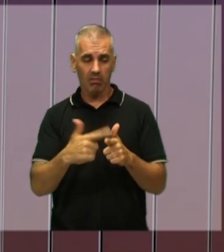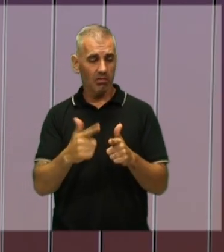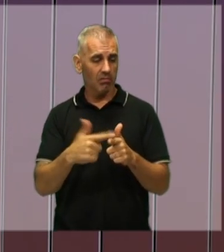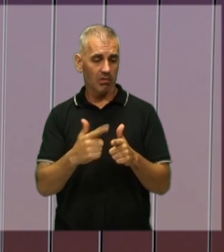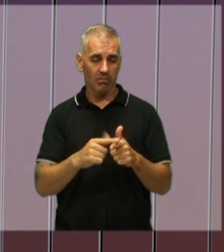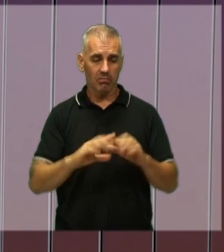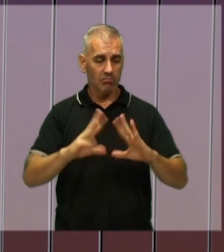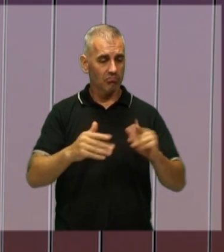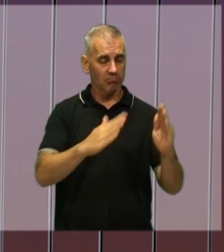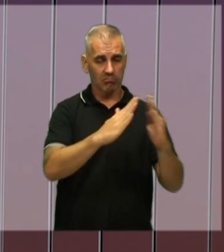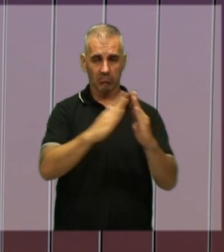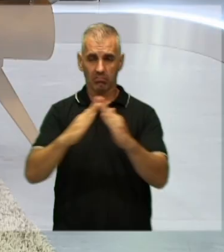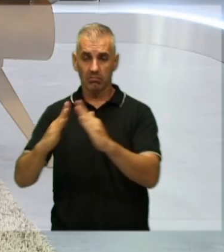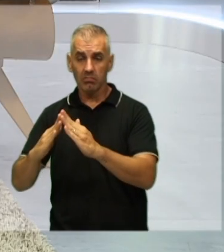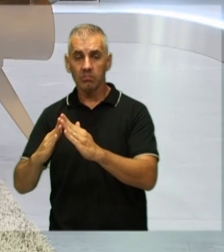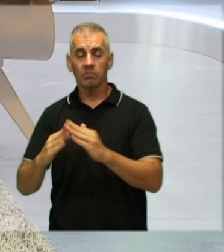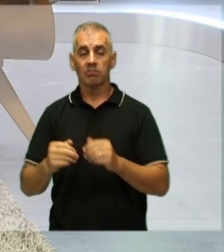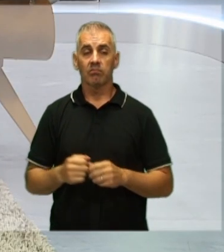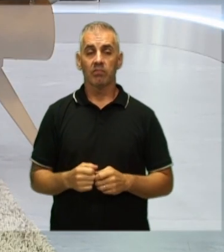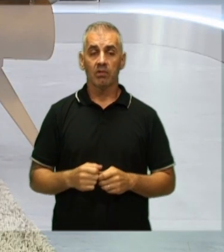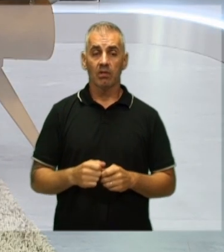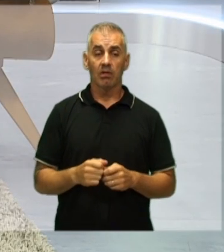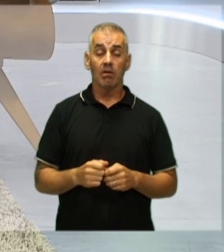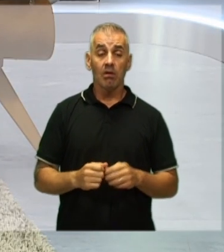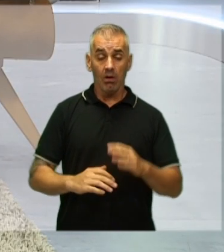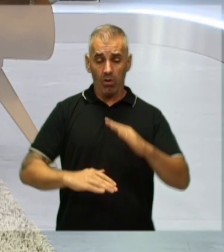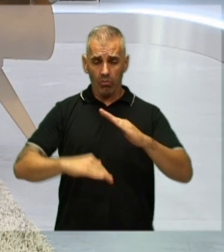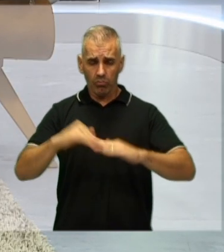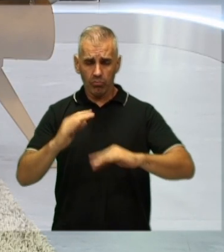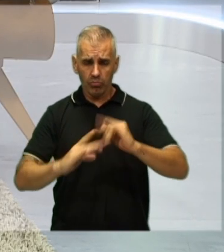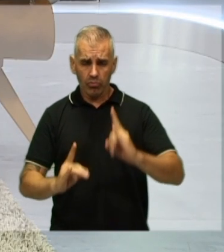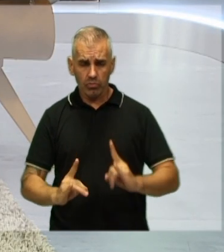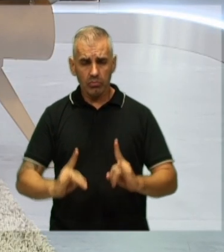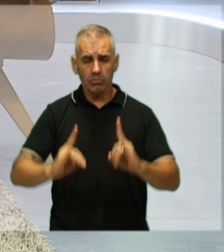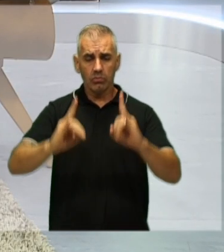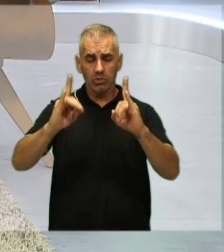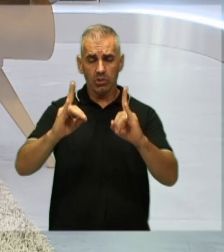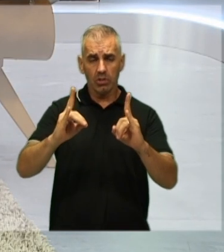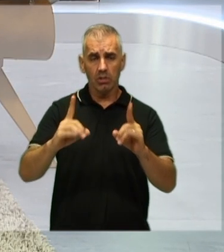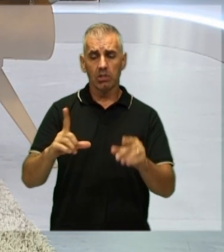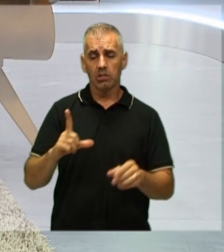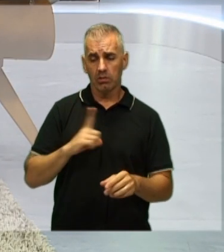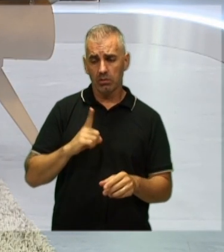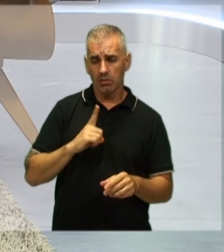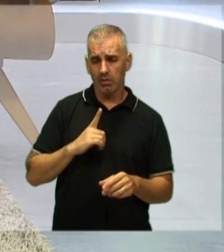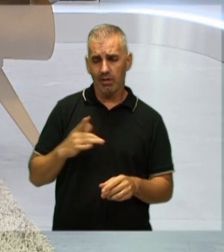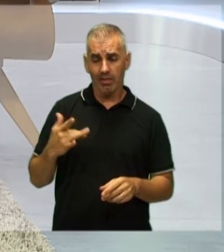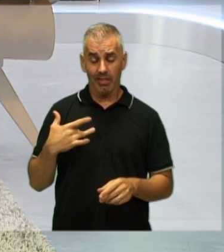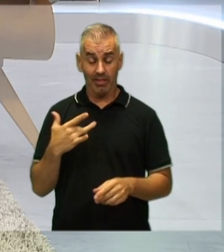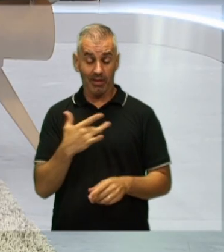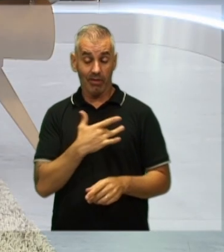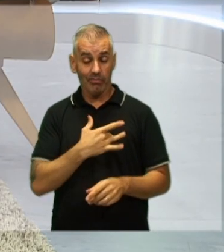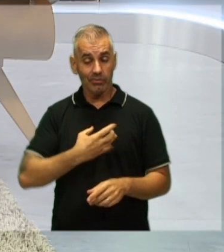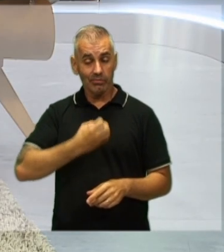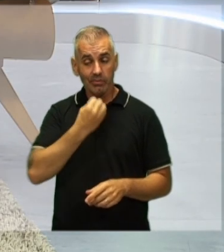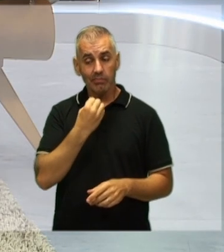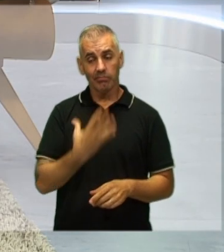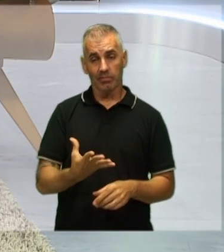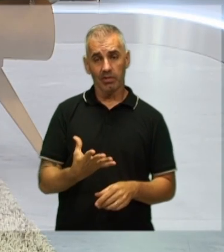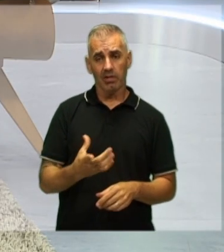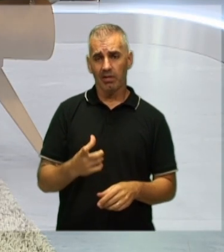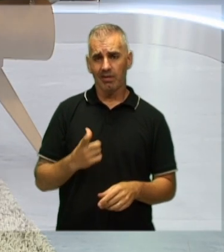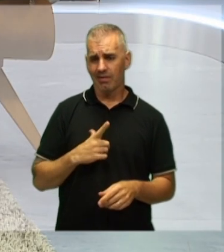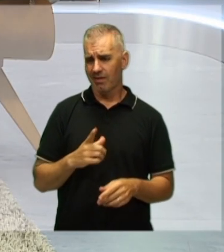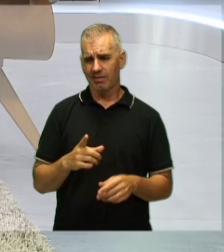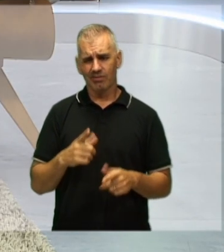nenhum morador. Que a atividade em uma unidade habitacional não interfira, né, na saúde da outra unidade. Então não é nada grave, assim,